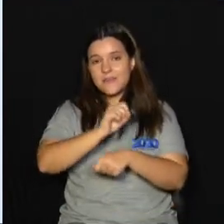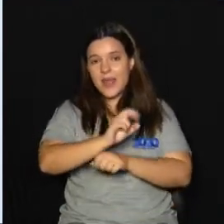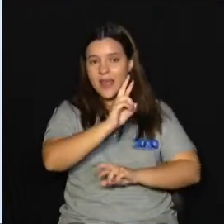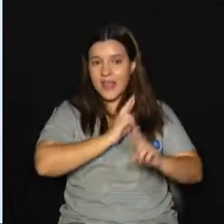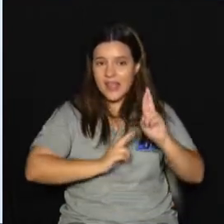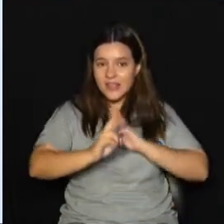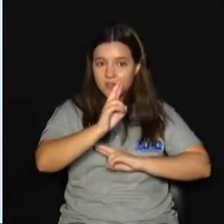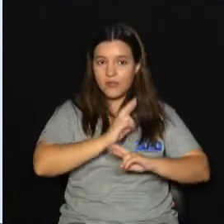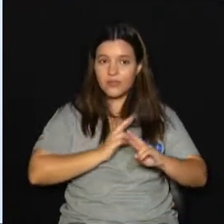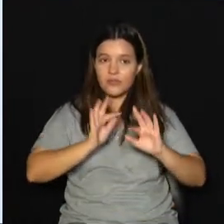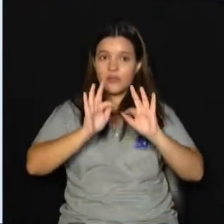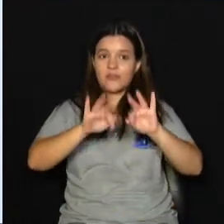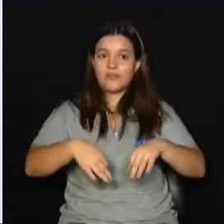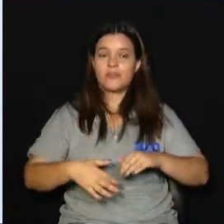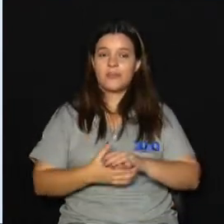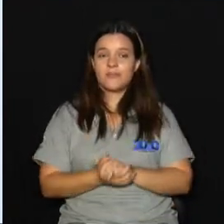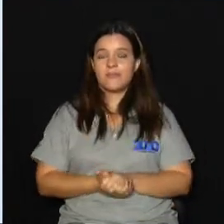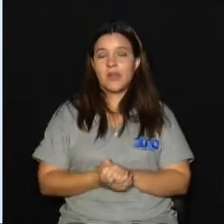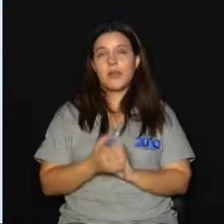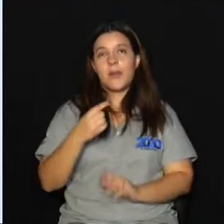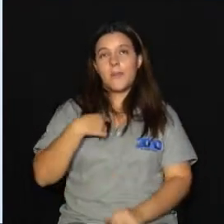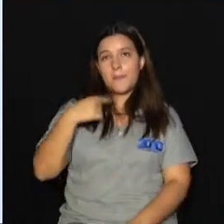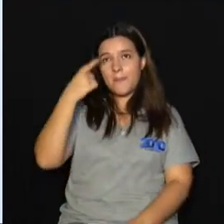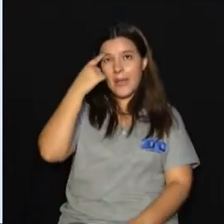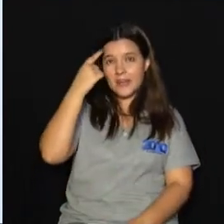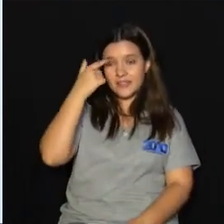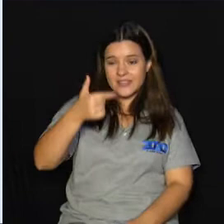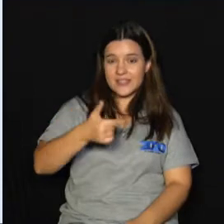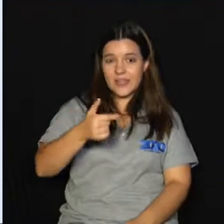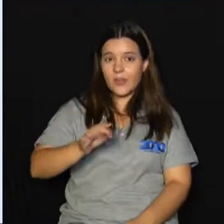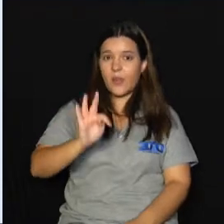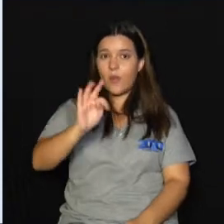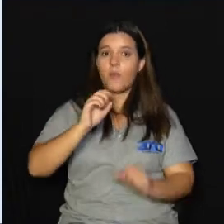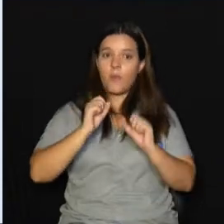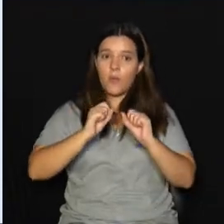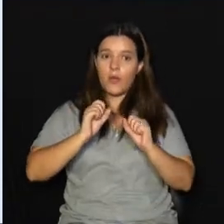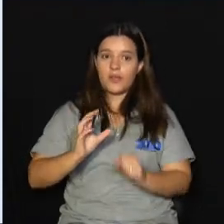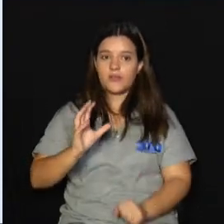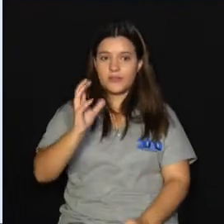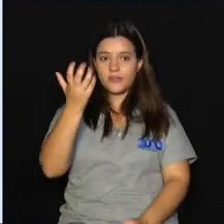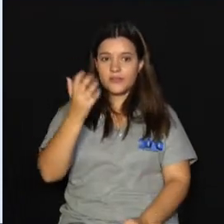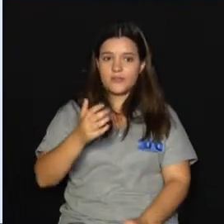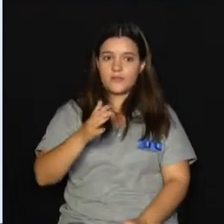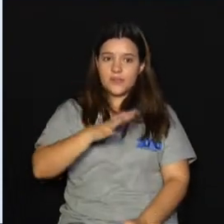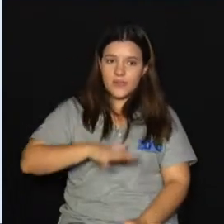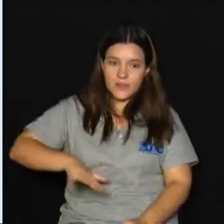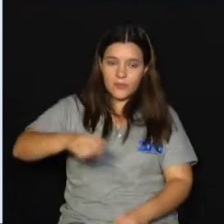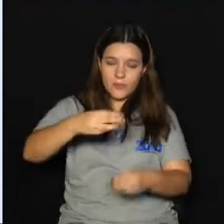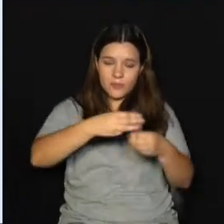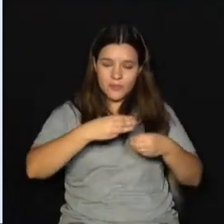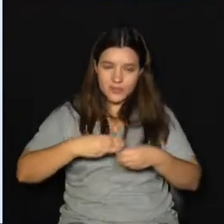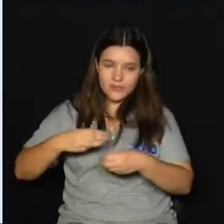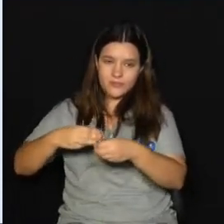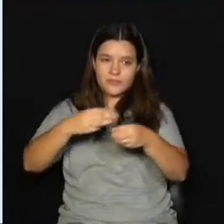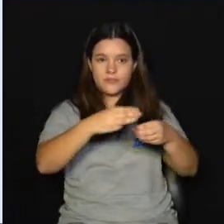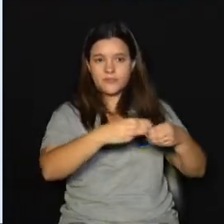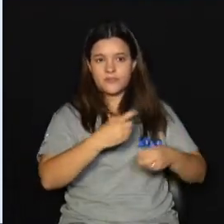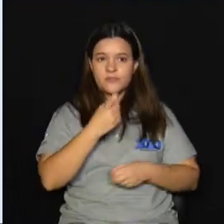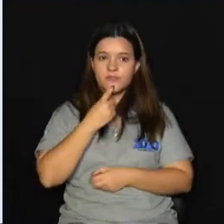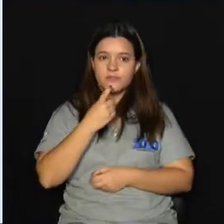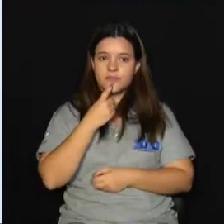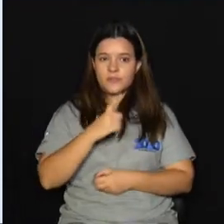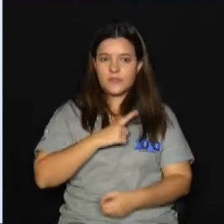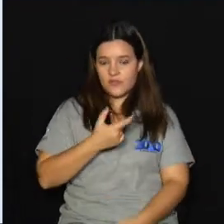todo modo, é muito comum no segundo turno isso acontecer, né? Dentro da região metropolitana de Campinas, a gente tem